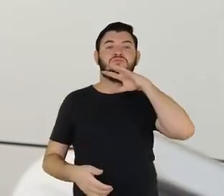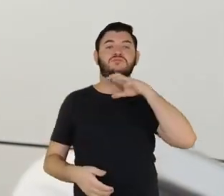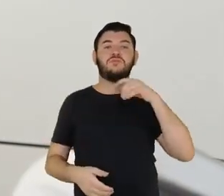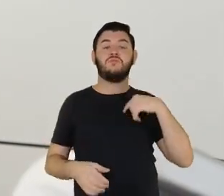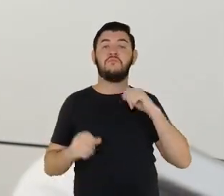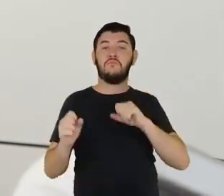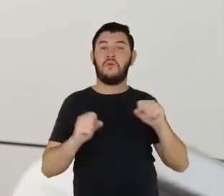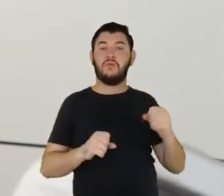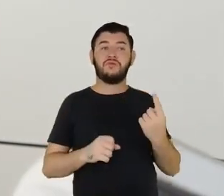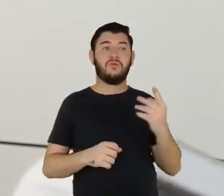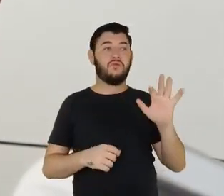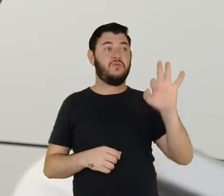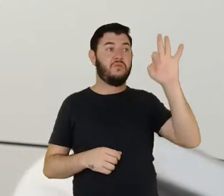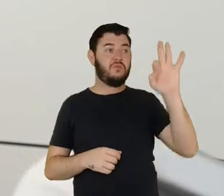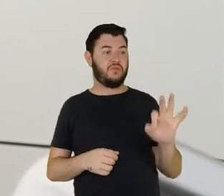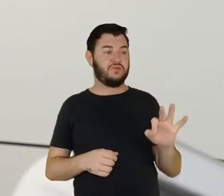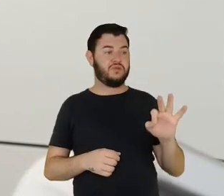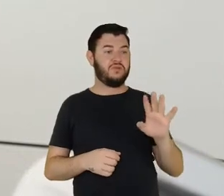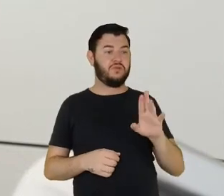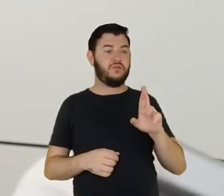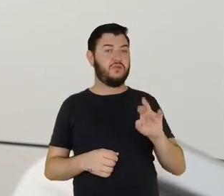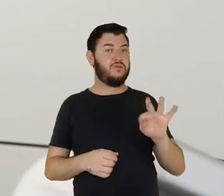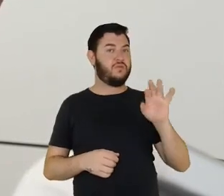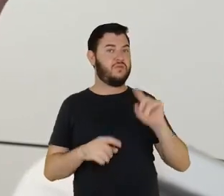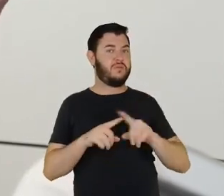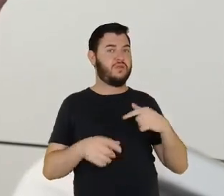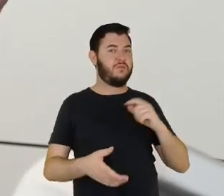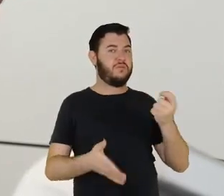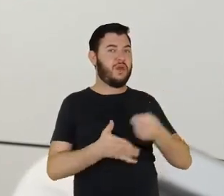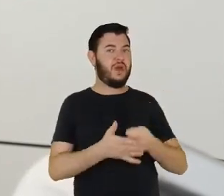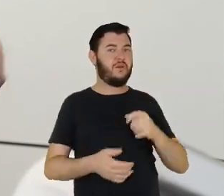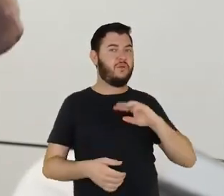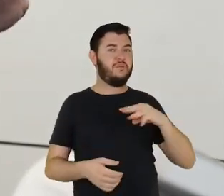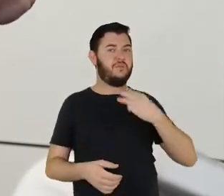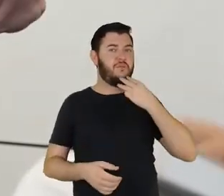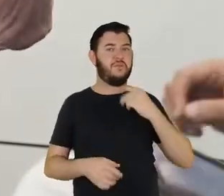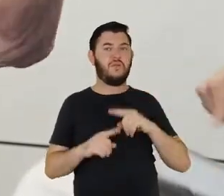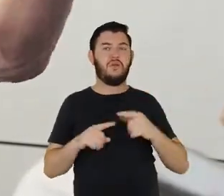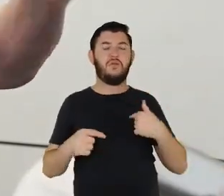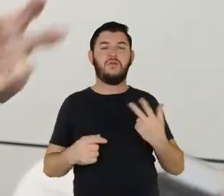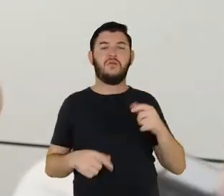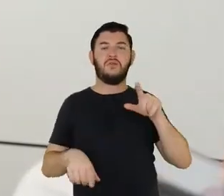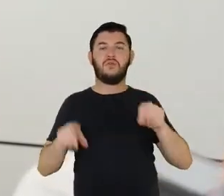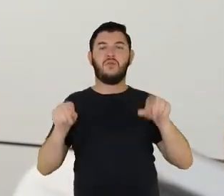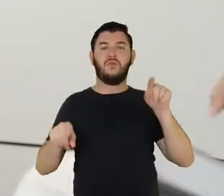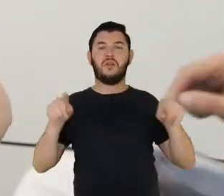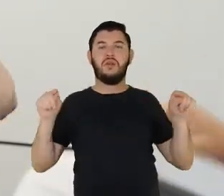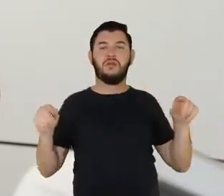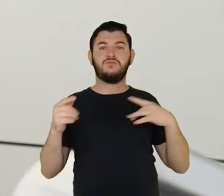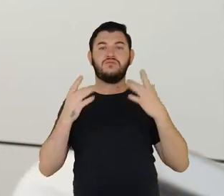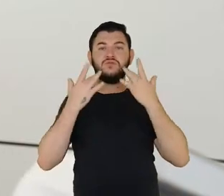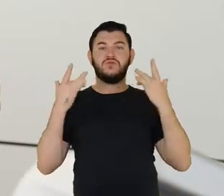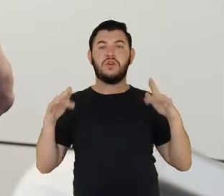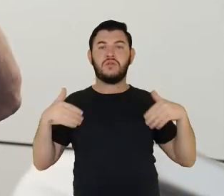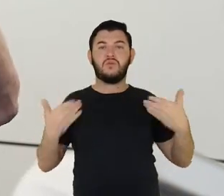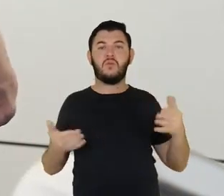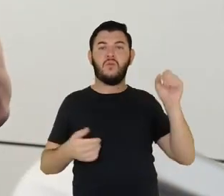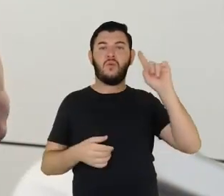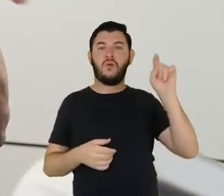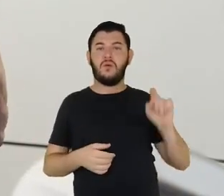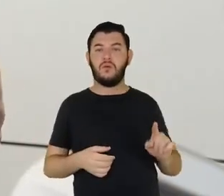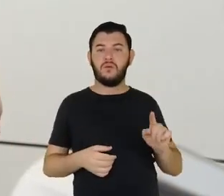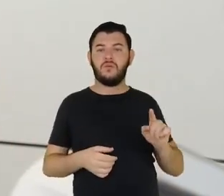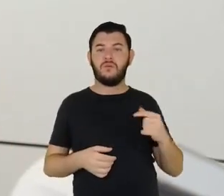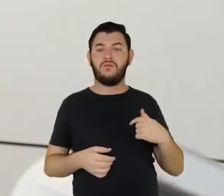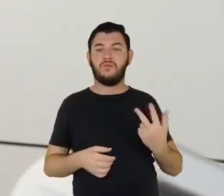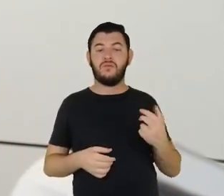milhões. Que peça que eu vou escolher? Eu vou escolher Broadway. Sim. Eu vou escolher as grandes peças. Exatamente. Você pode ver, tem uma